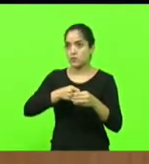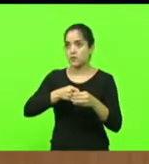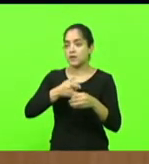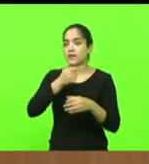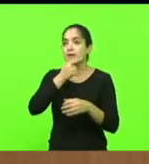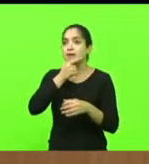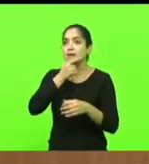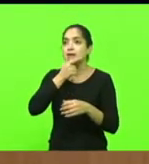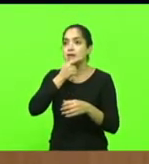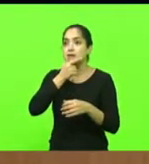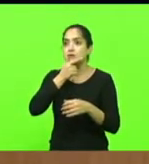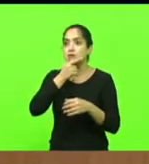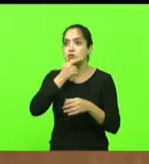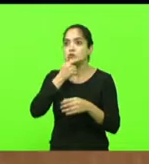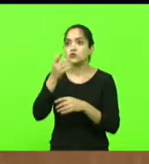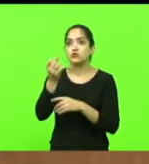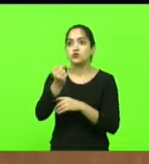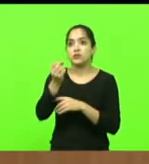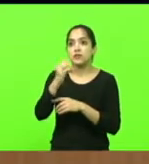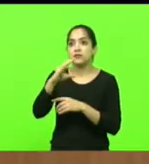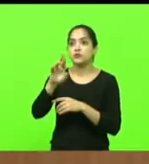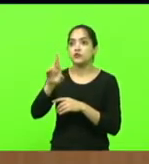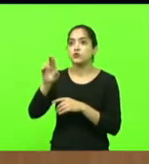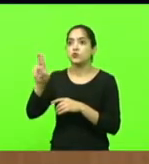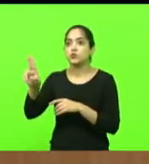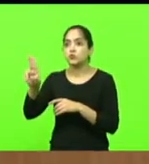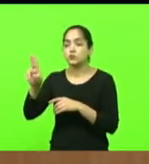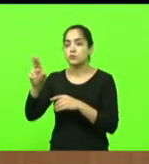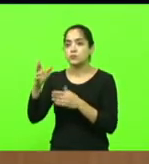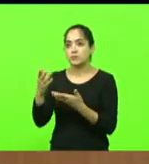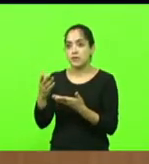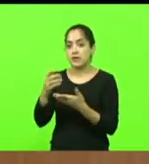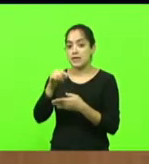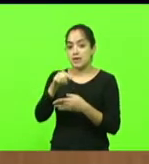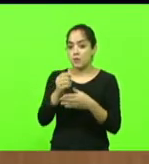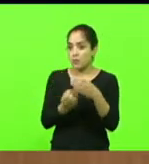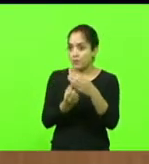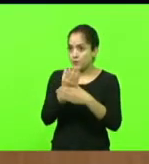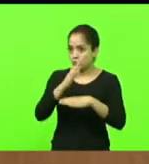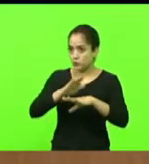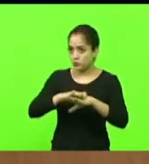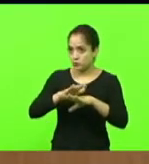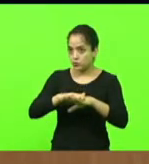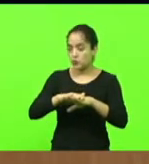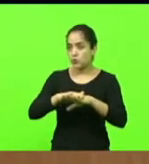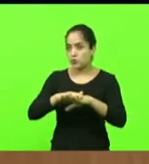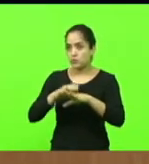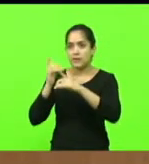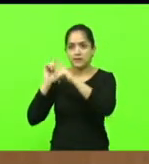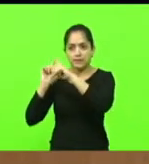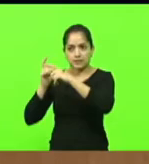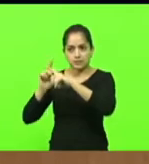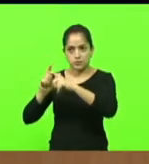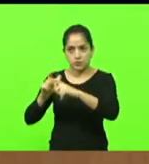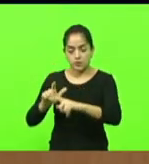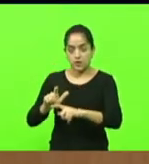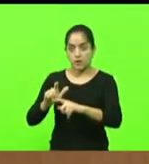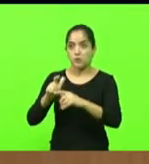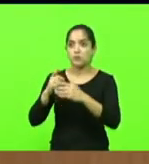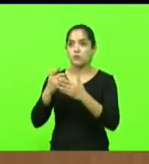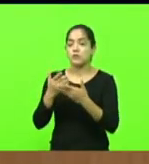é queijo de leite cru, em que o produtor aliás, tradicional, produtor, deputado